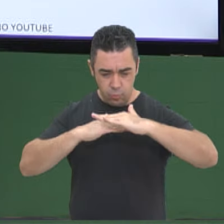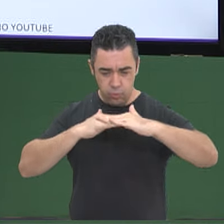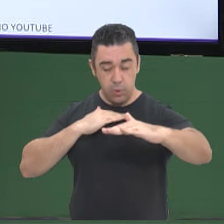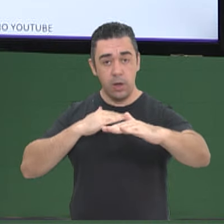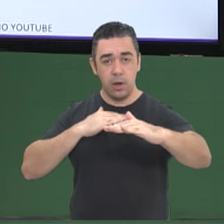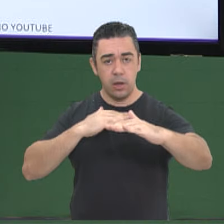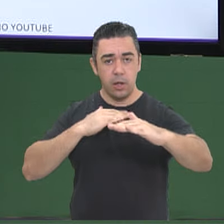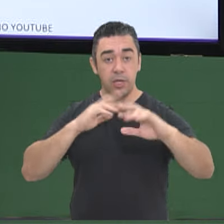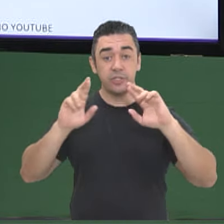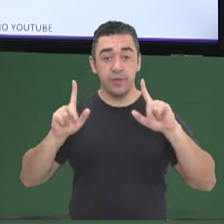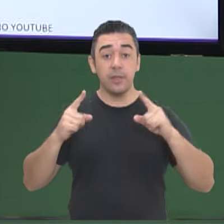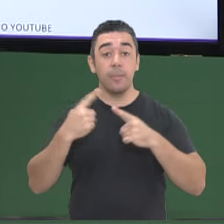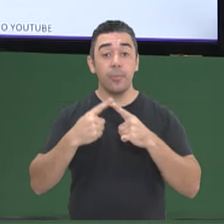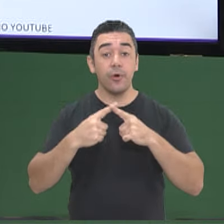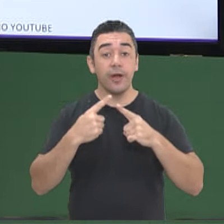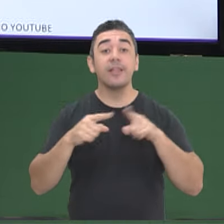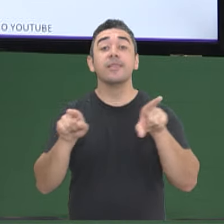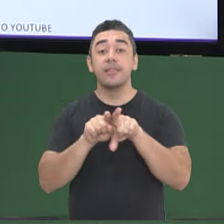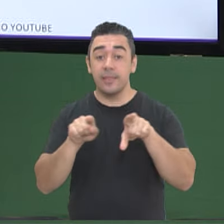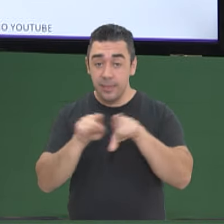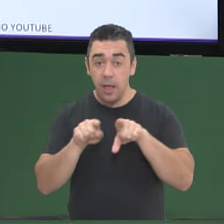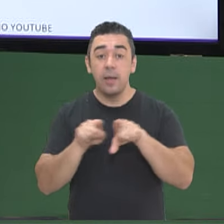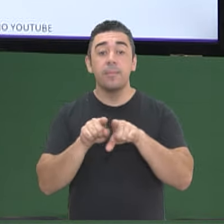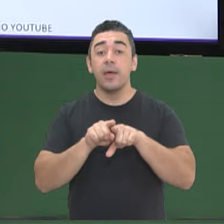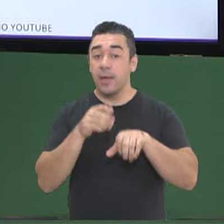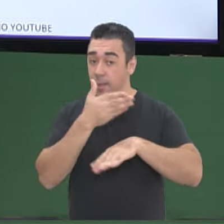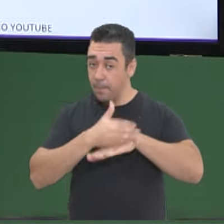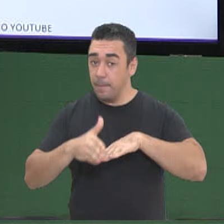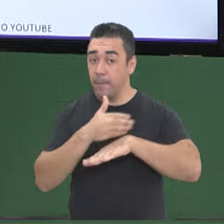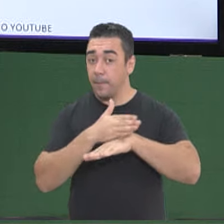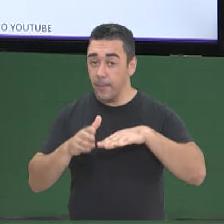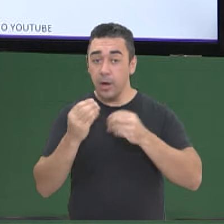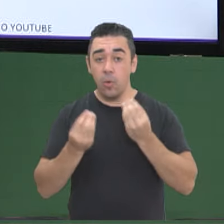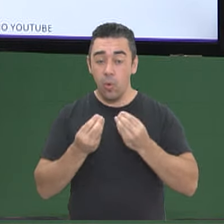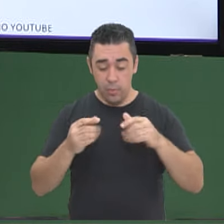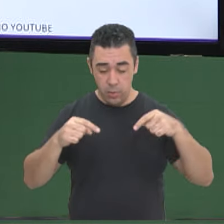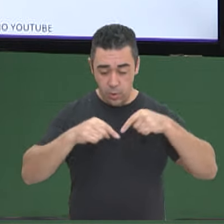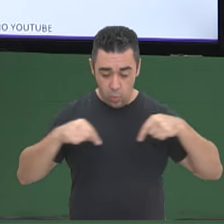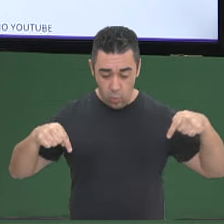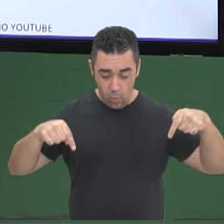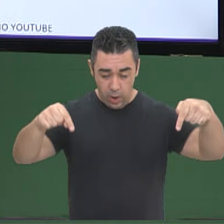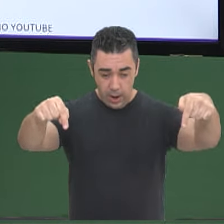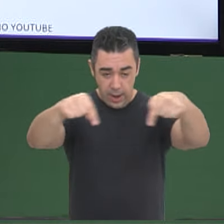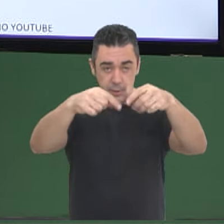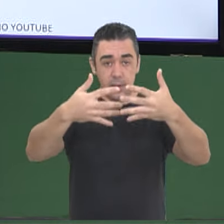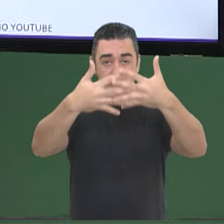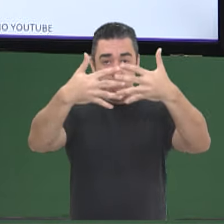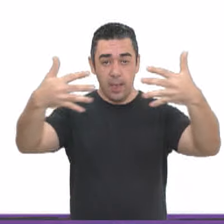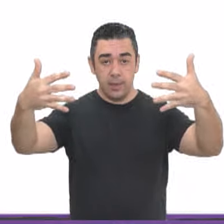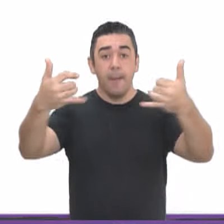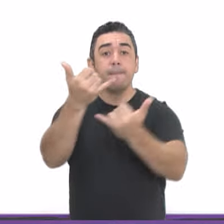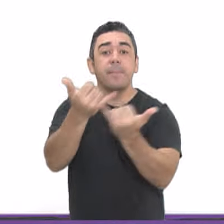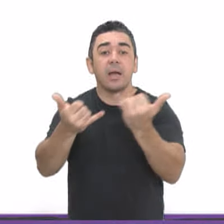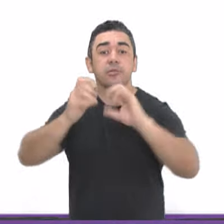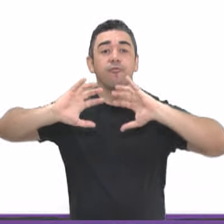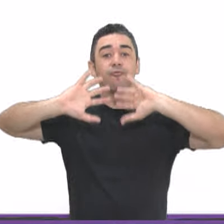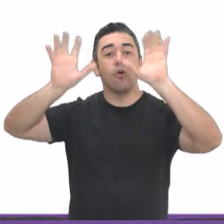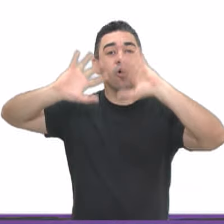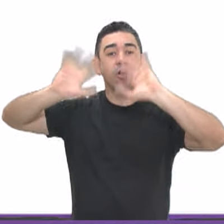rede, porque ela também é praticada numa quadra com uma rede, semelhante até a uma rede de vôlei,